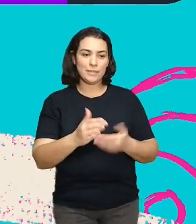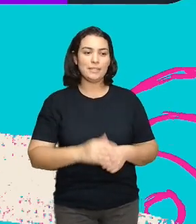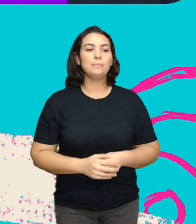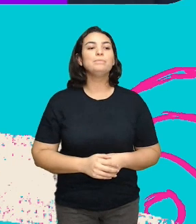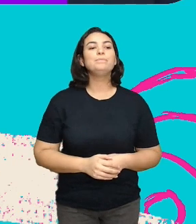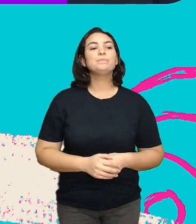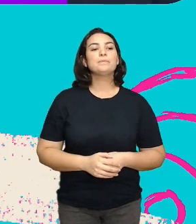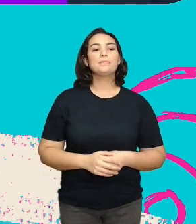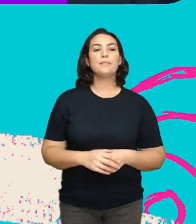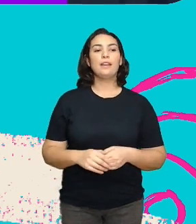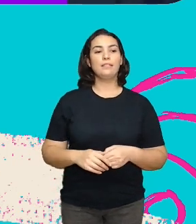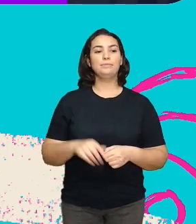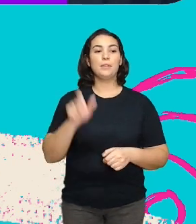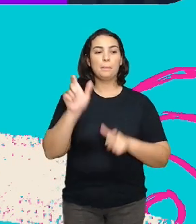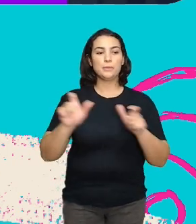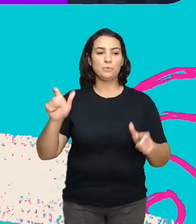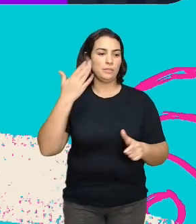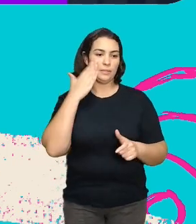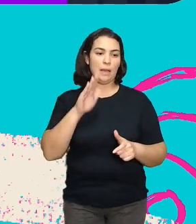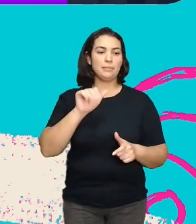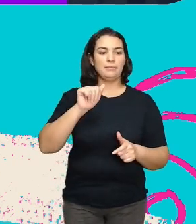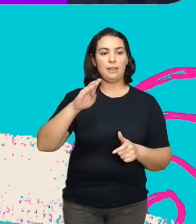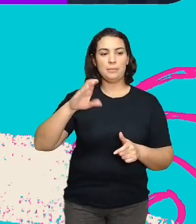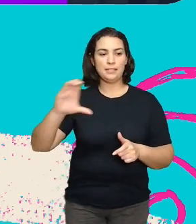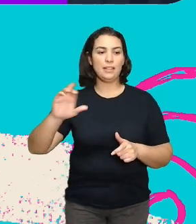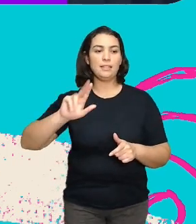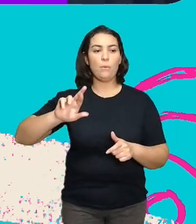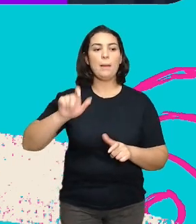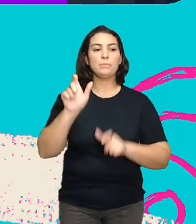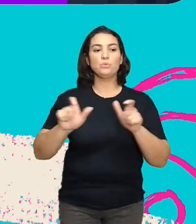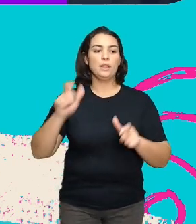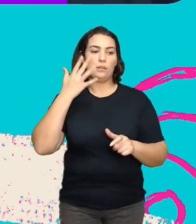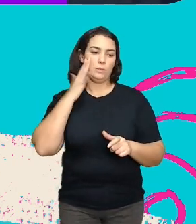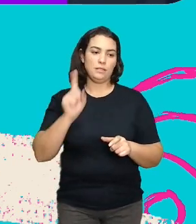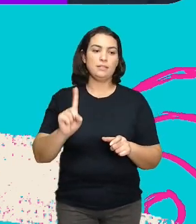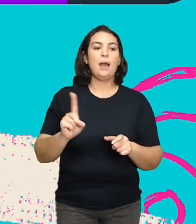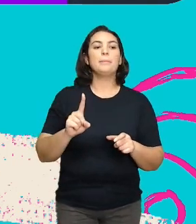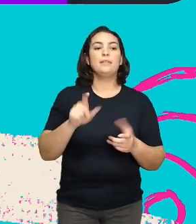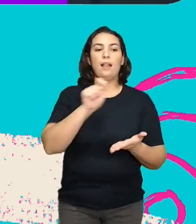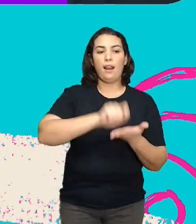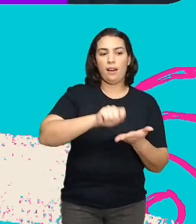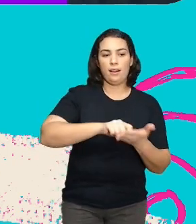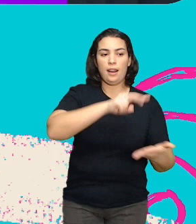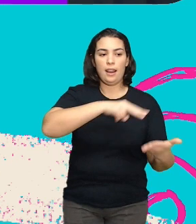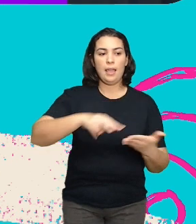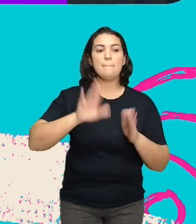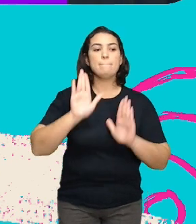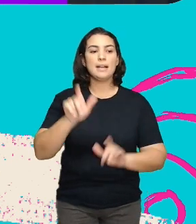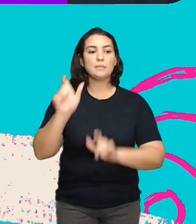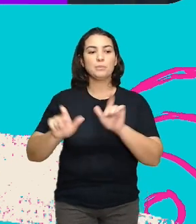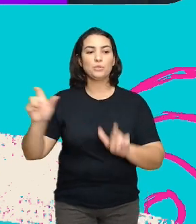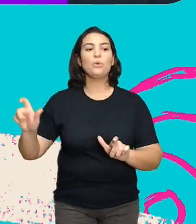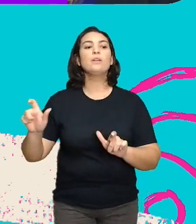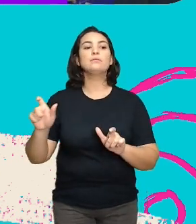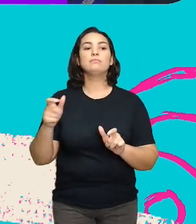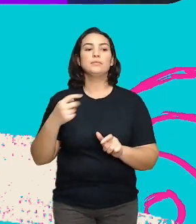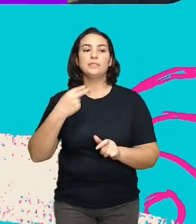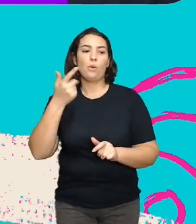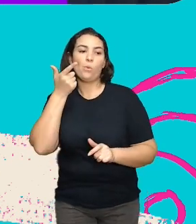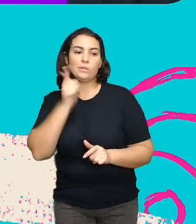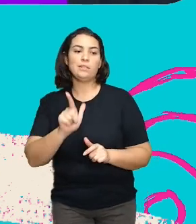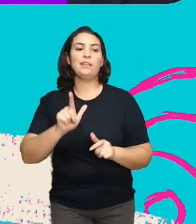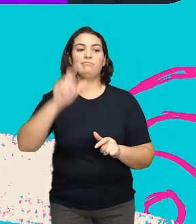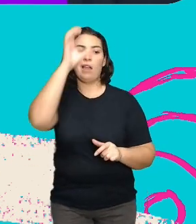XXI não serão aqueles que não sabem ler e escrever, mas aqueles que não podem aprender, desaprender e reaprender. E eu queria que vocês